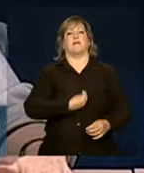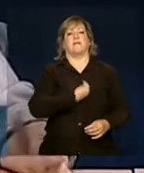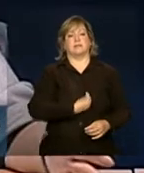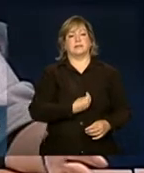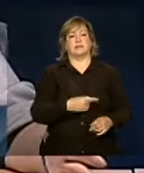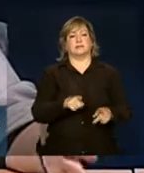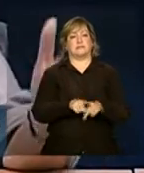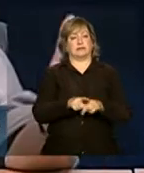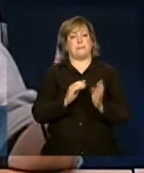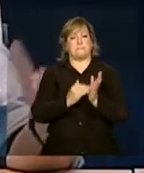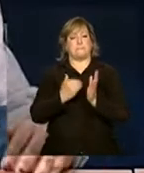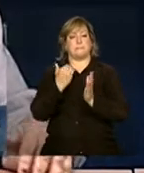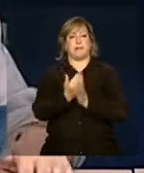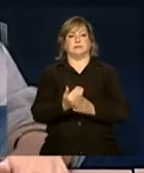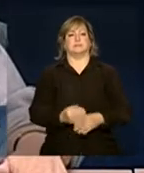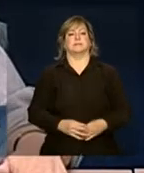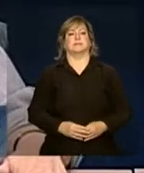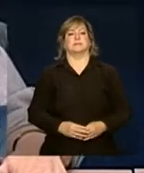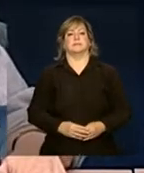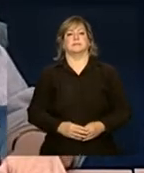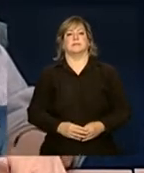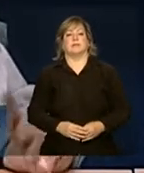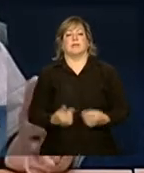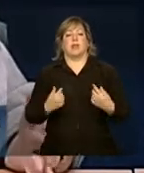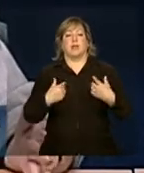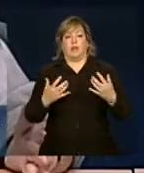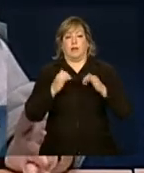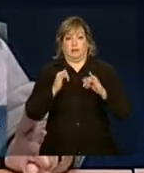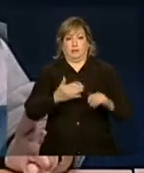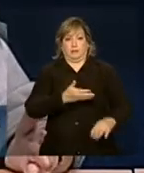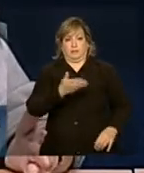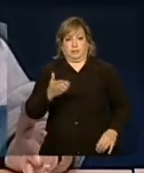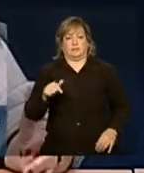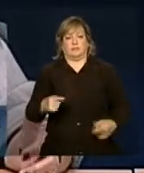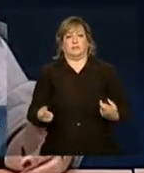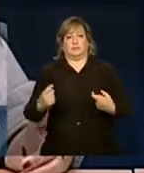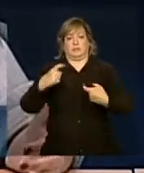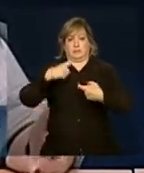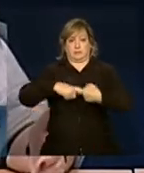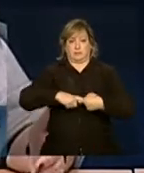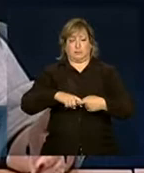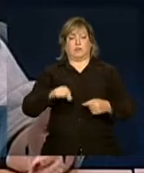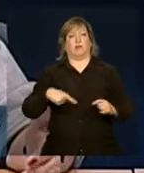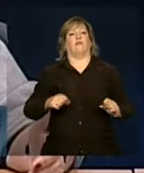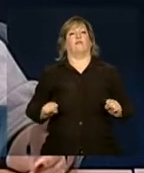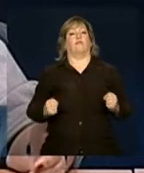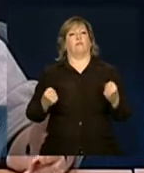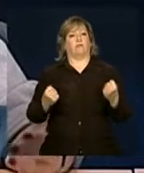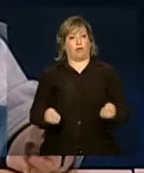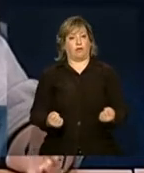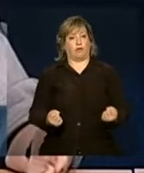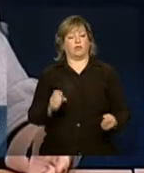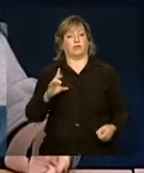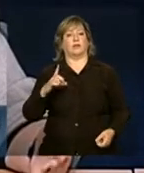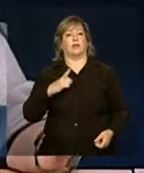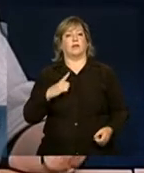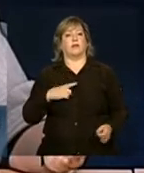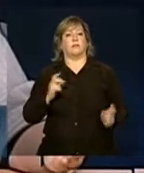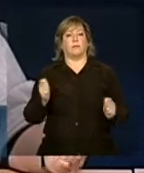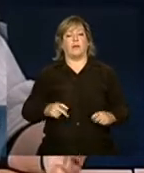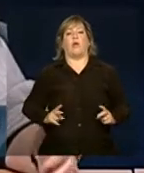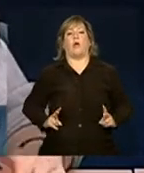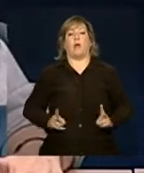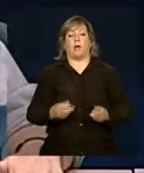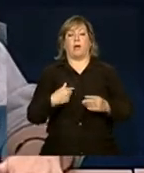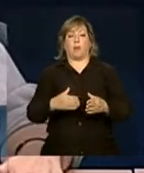minha vida ainda mais que eu quero dizer os senhores é que é essa parceria é forte e só tem que continuar